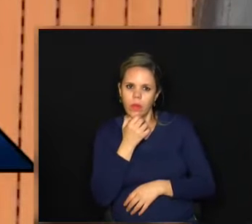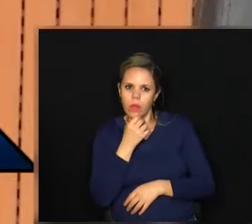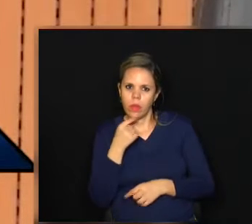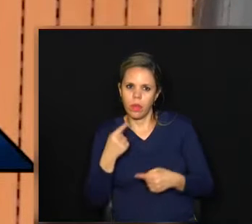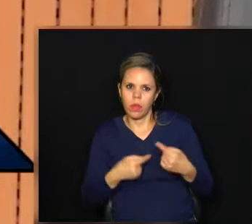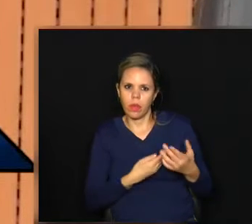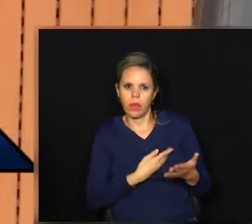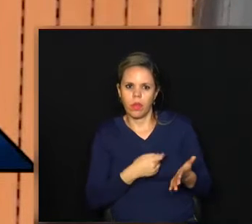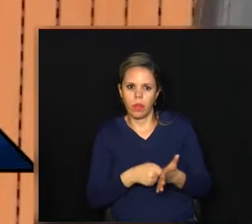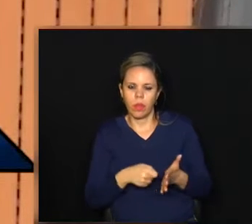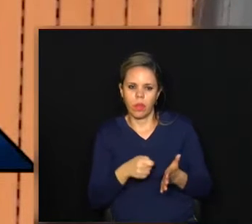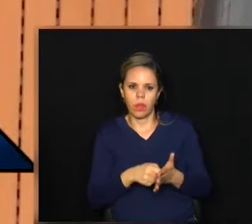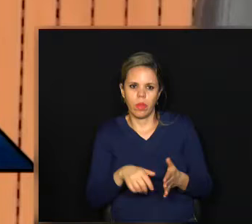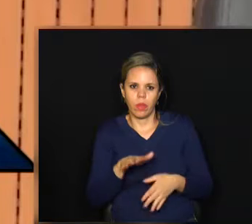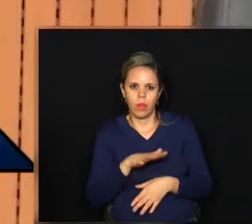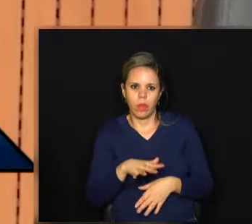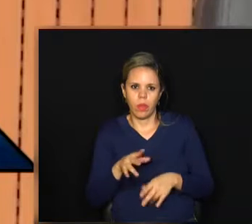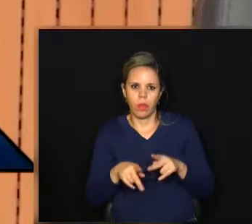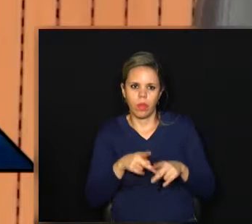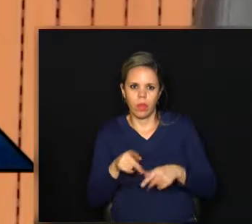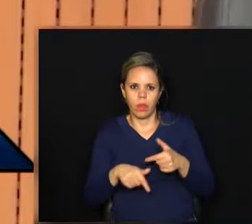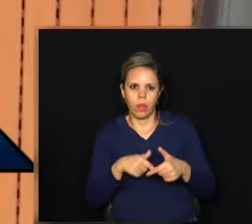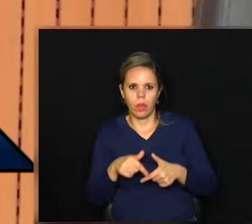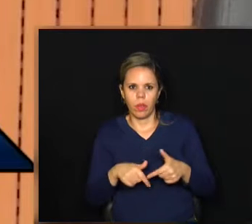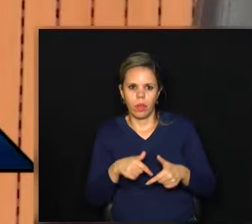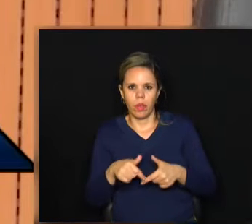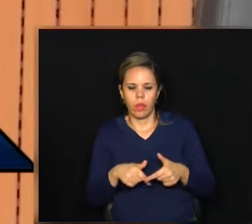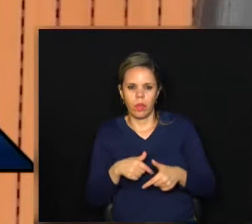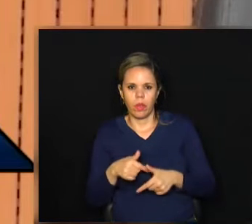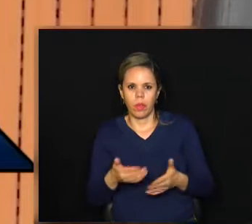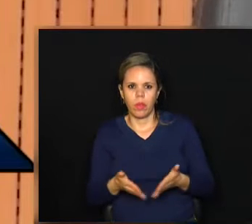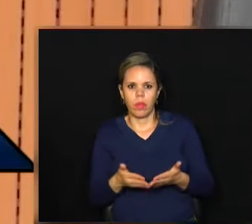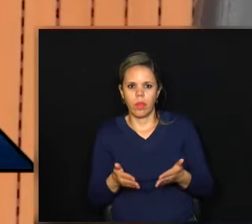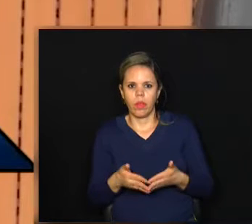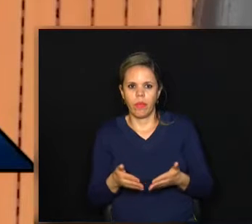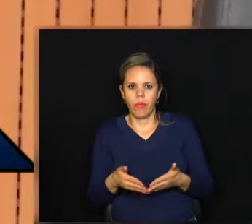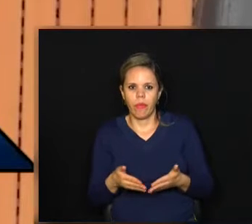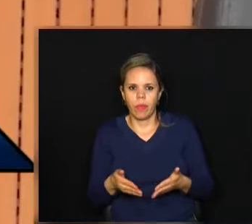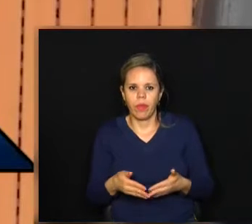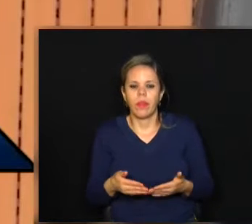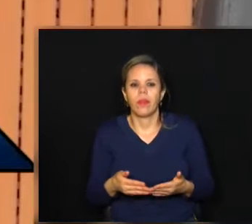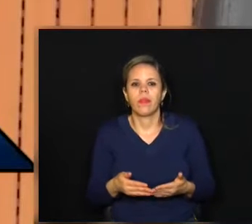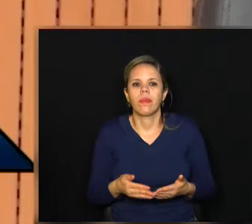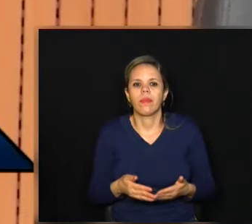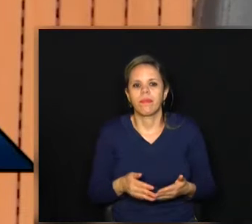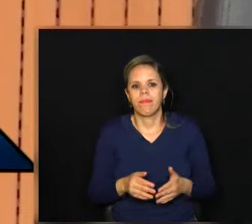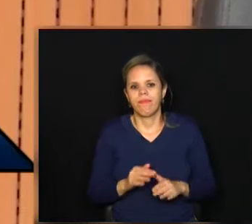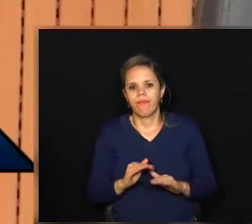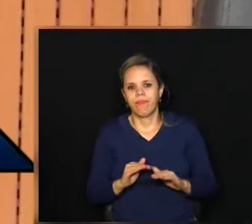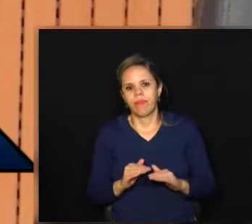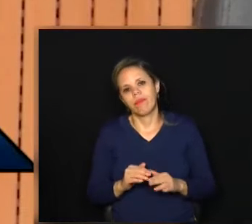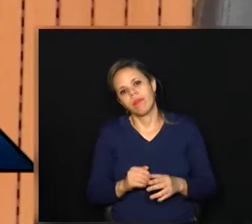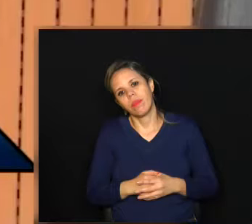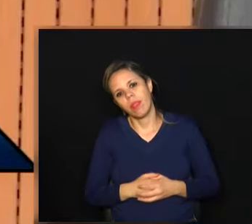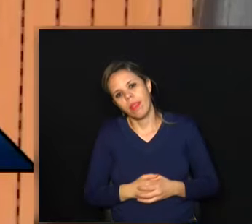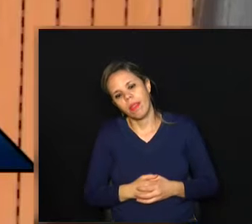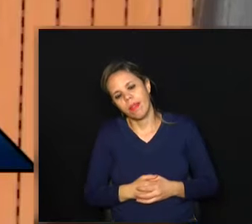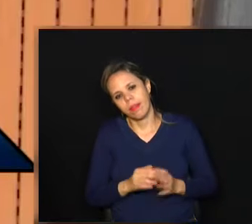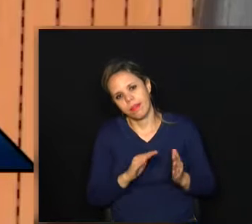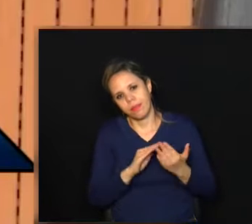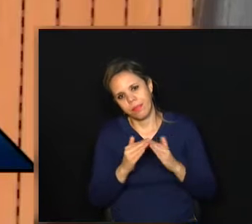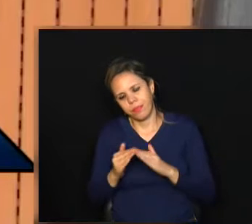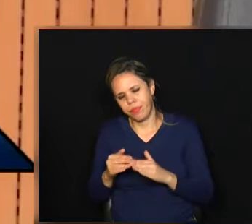políticas públicas gerais para o povo trabalhador, para o povo pobre, para o povo morador da periferia. Então, o que a